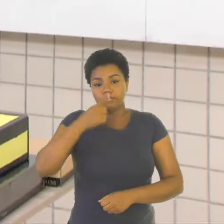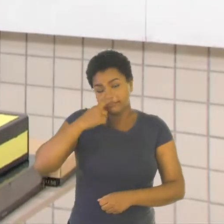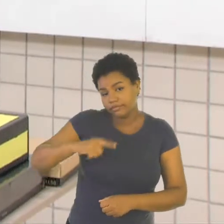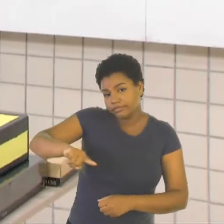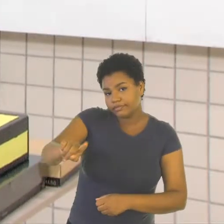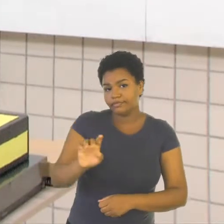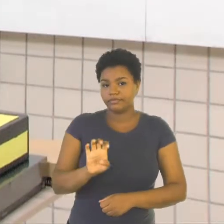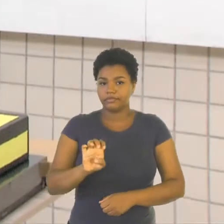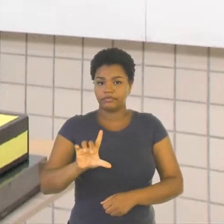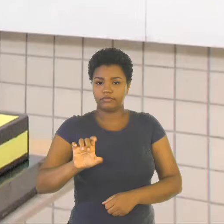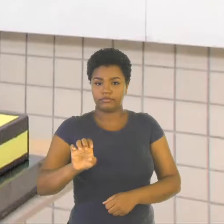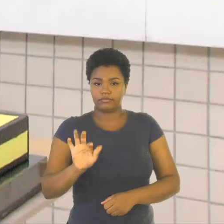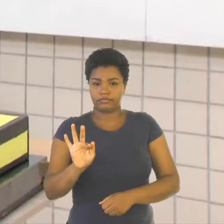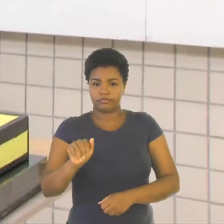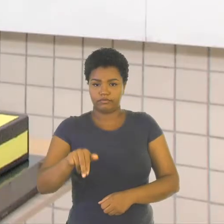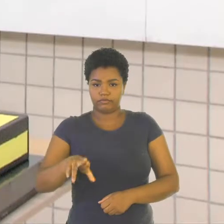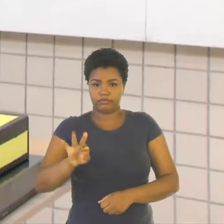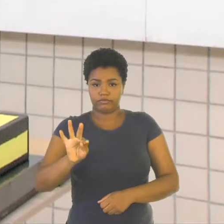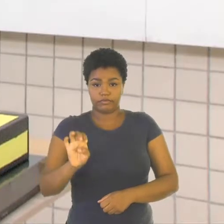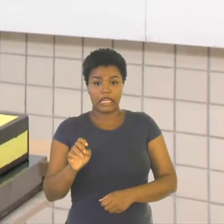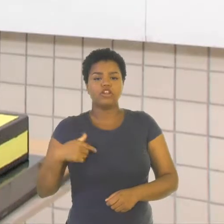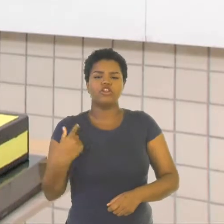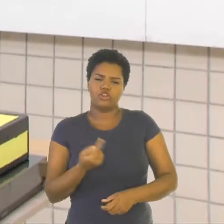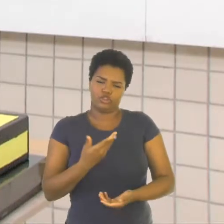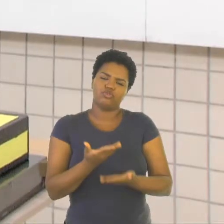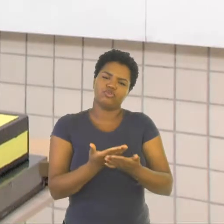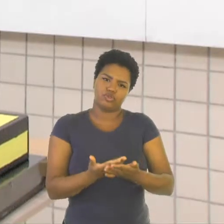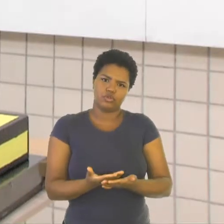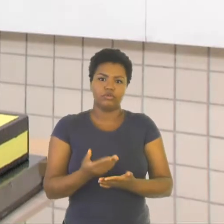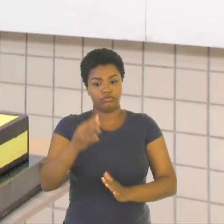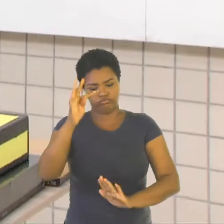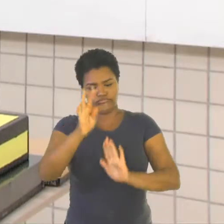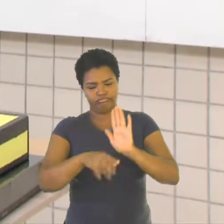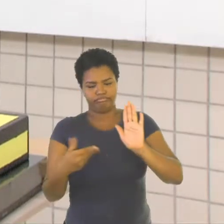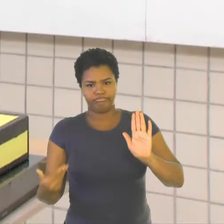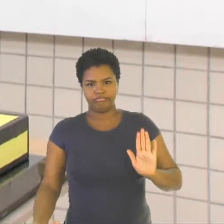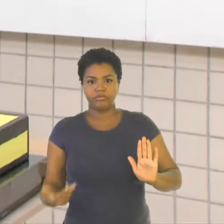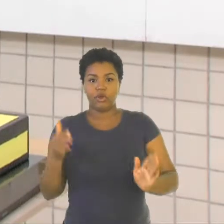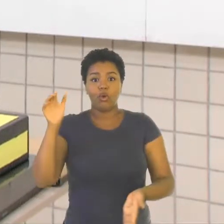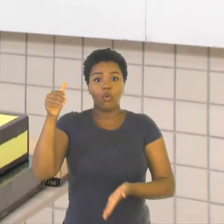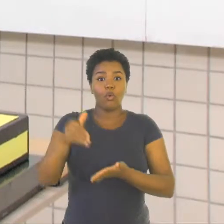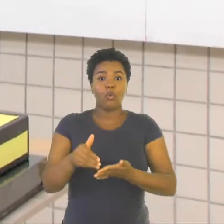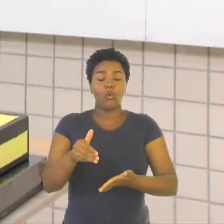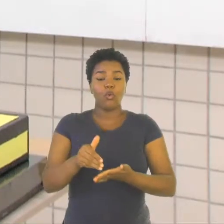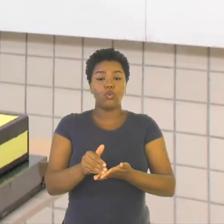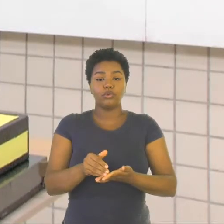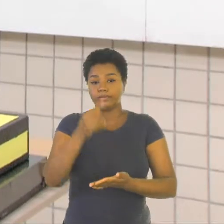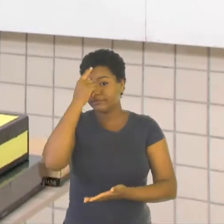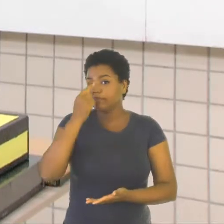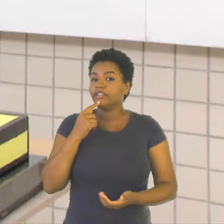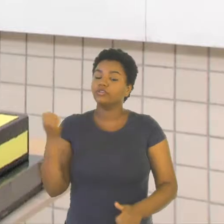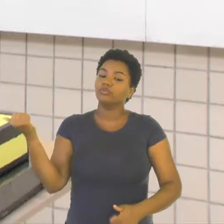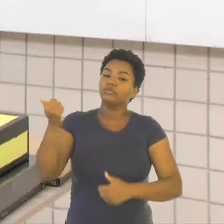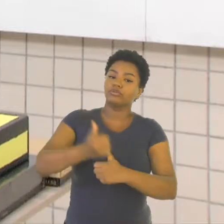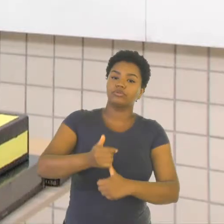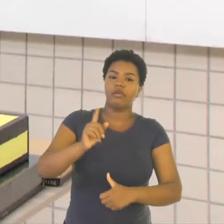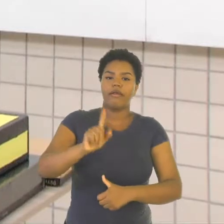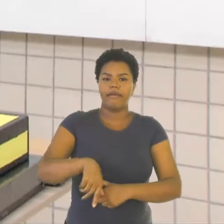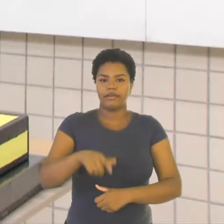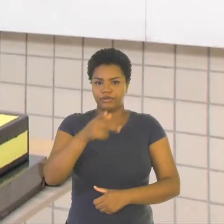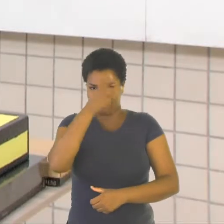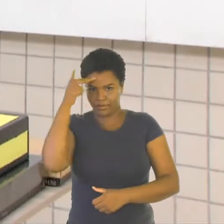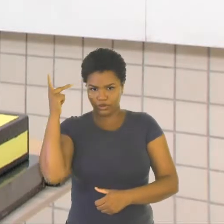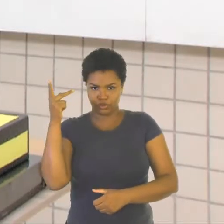elefante. Nós já trabalhamos muito texto. E a última figura que nós substituímos foi a figura de pessoas, quando ele fala: